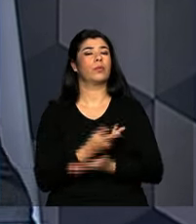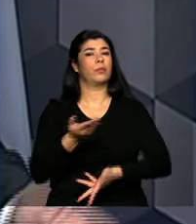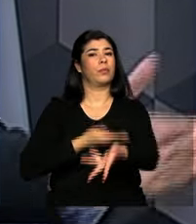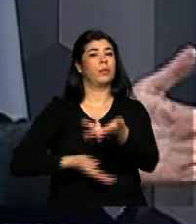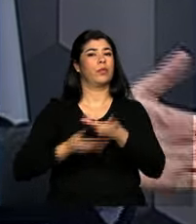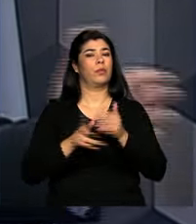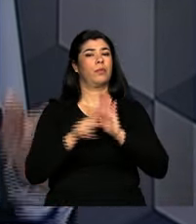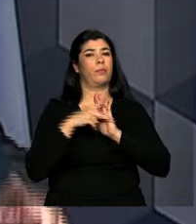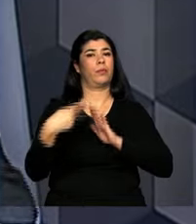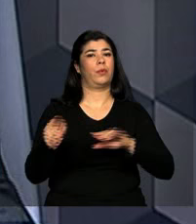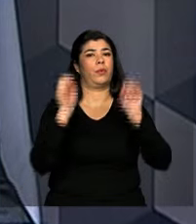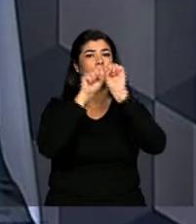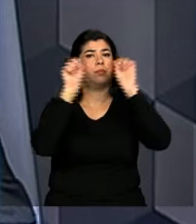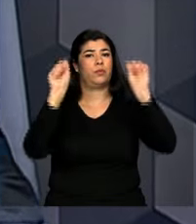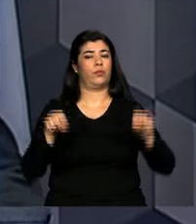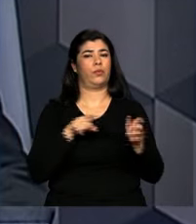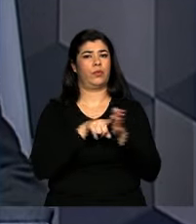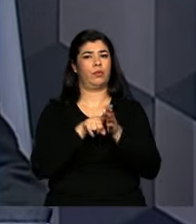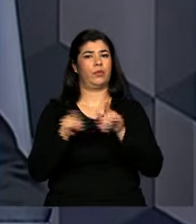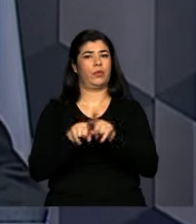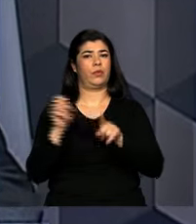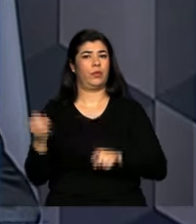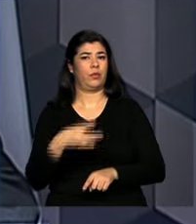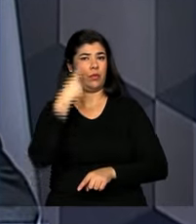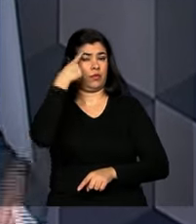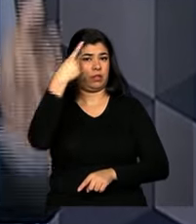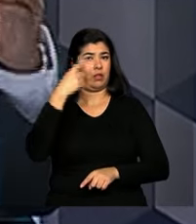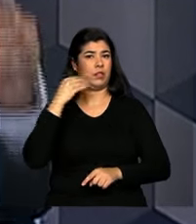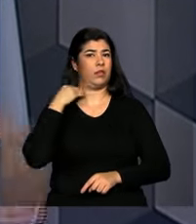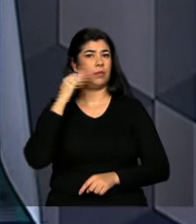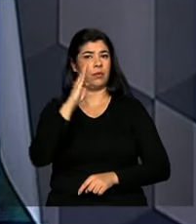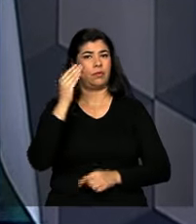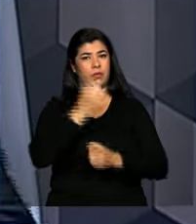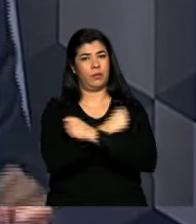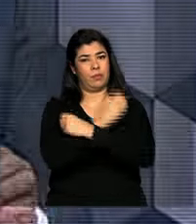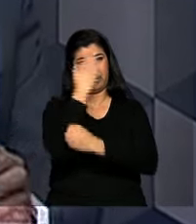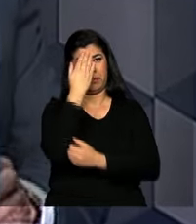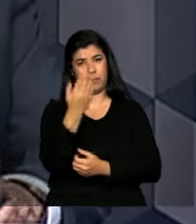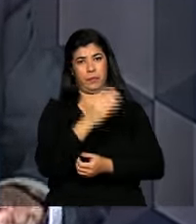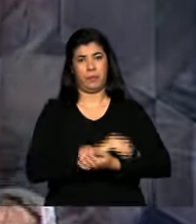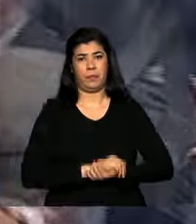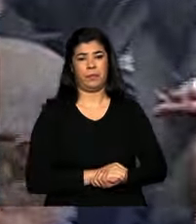relação do sistema de pesquisa e inovação com o Banco do Brasil. Um grande abraço a todos.